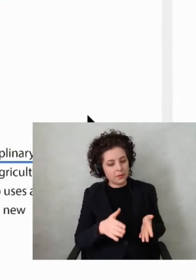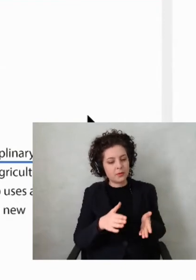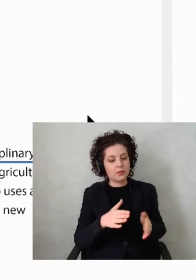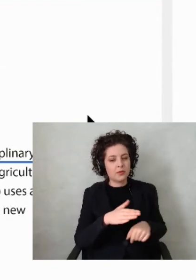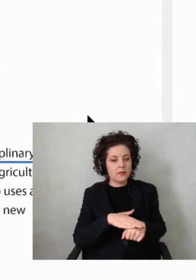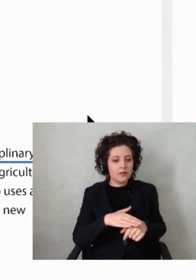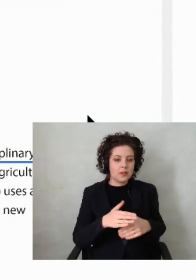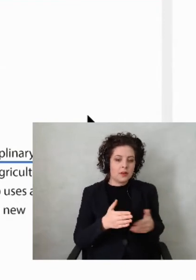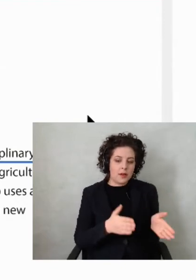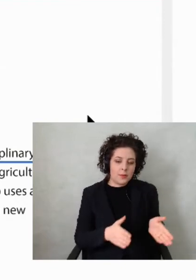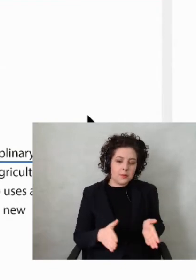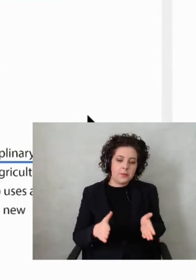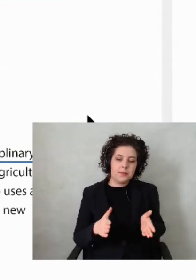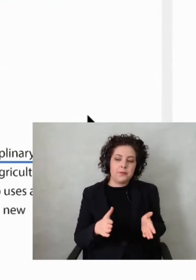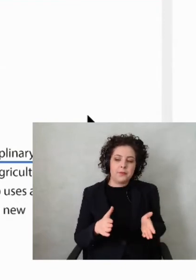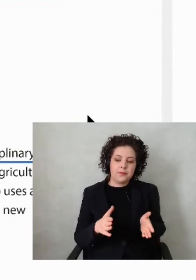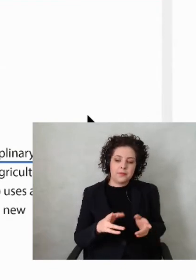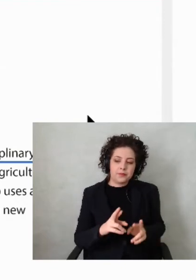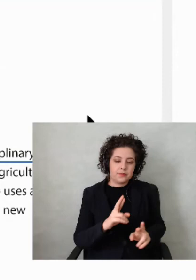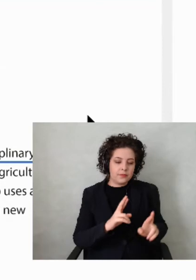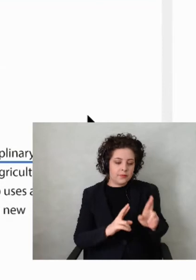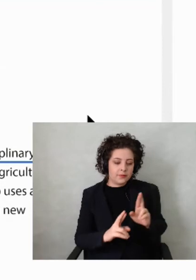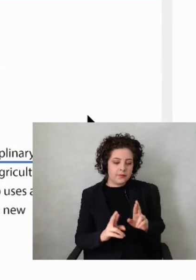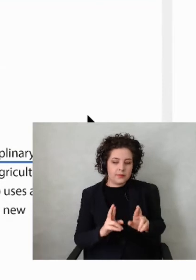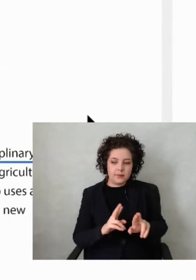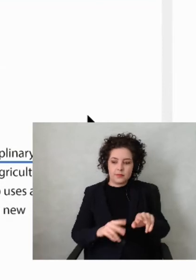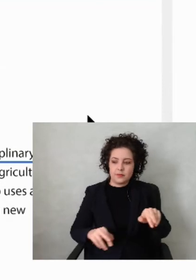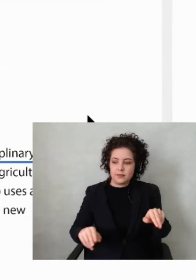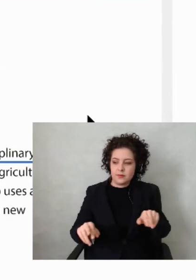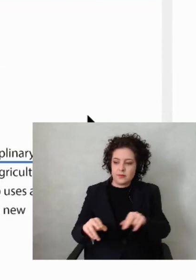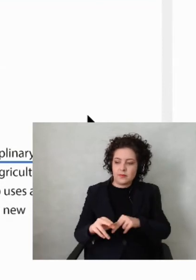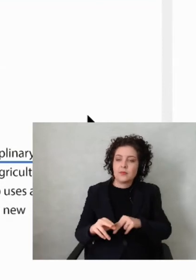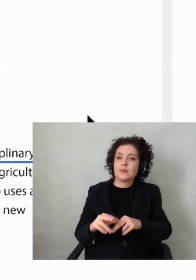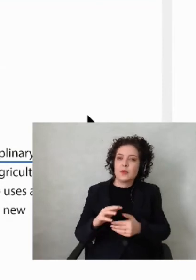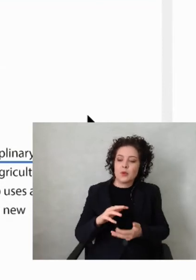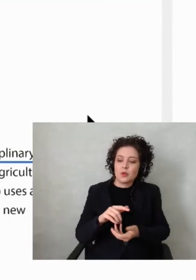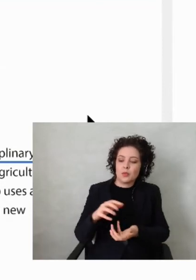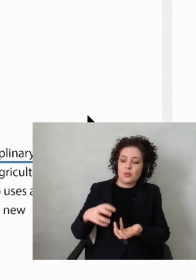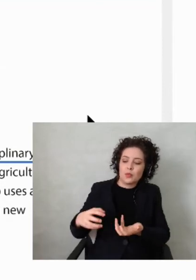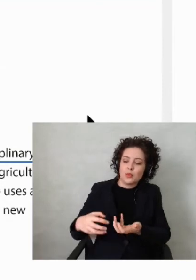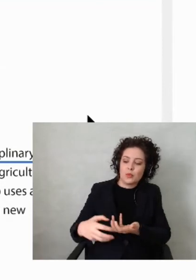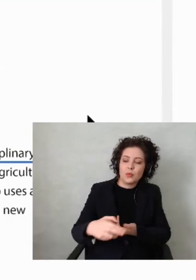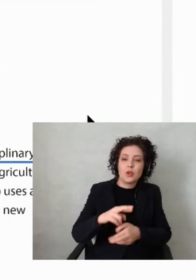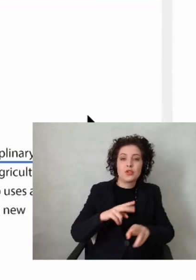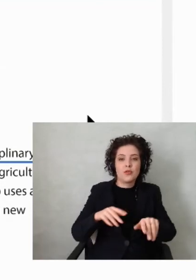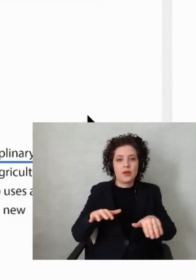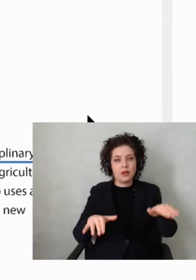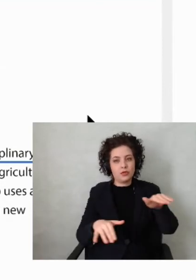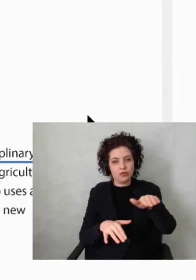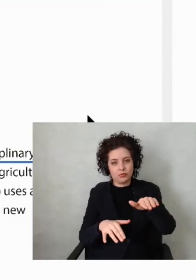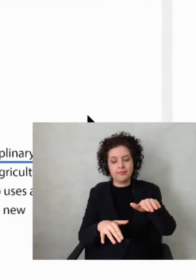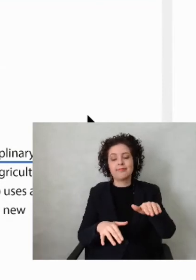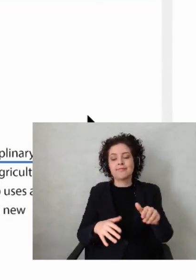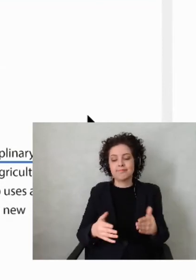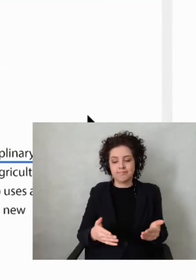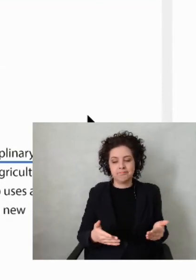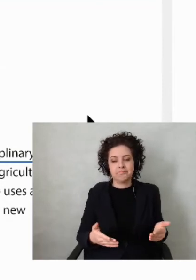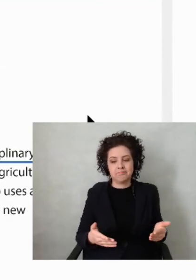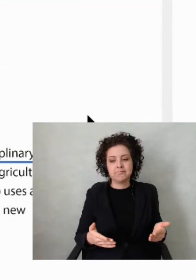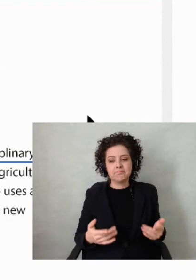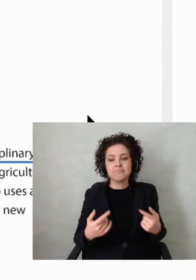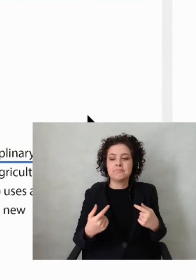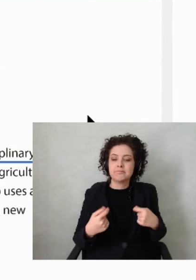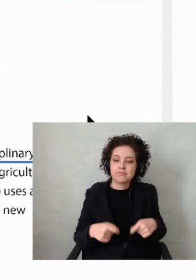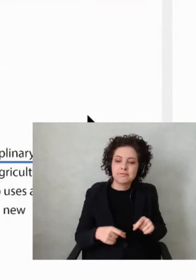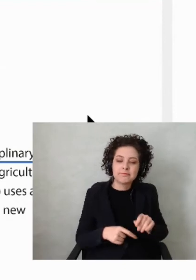de resposta em diferentes partes do globo, é, sem dúvida alguma, uma necessidade para que a